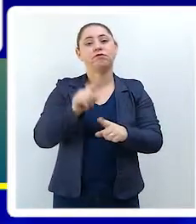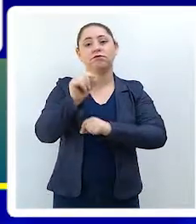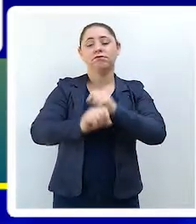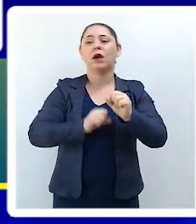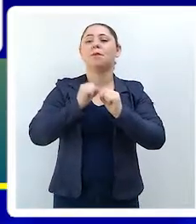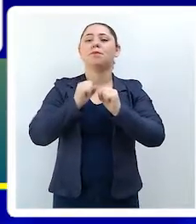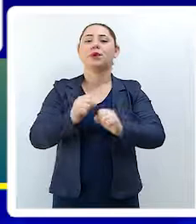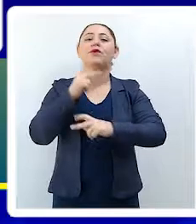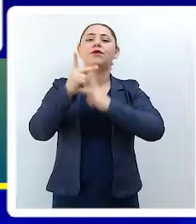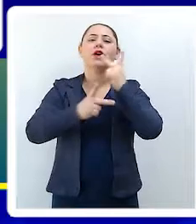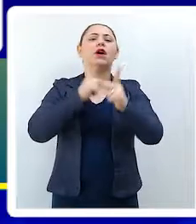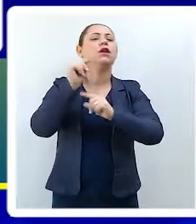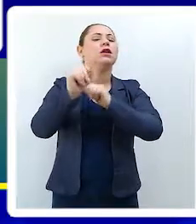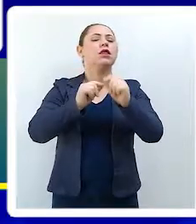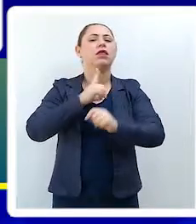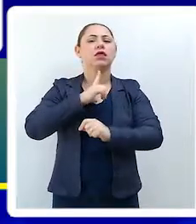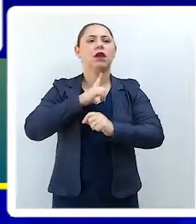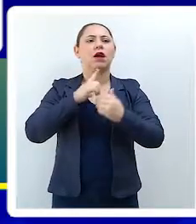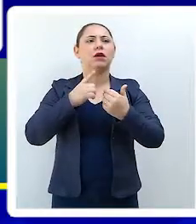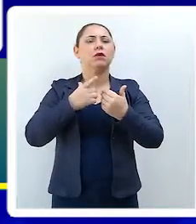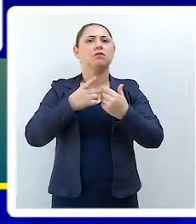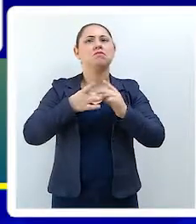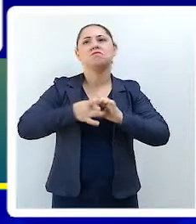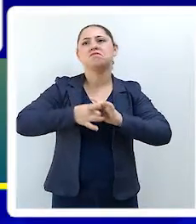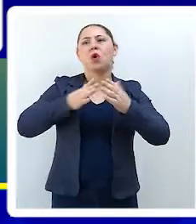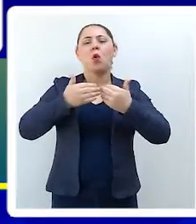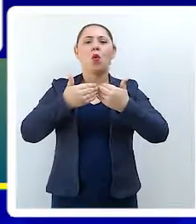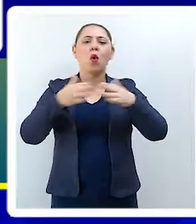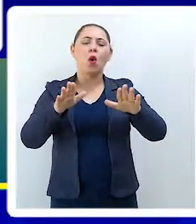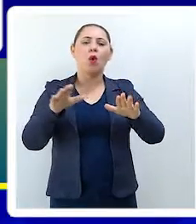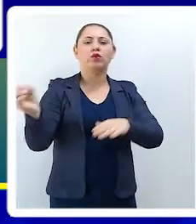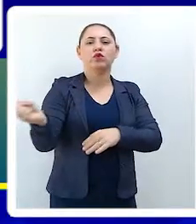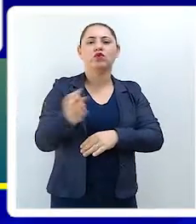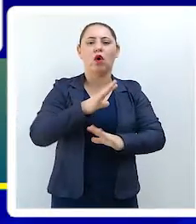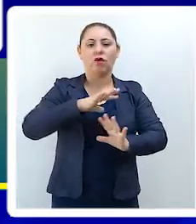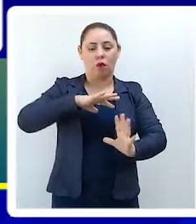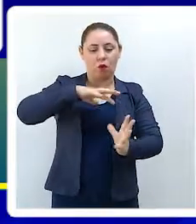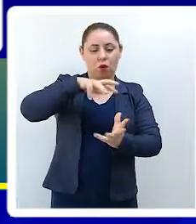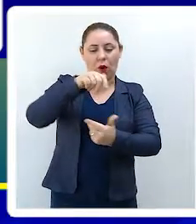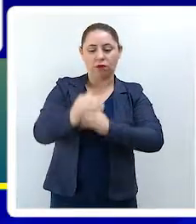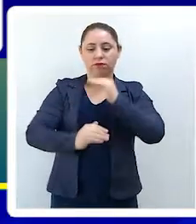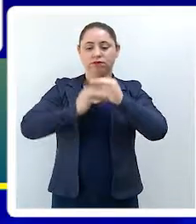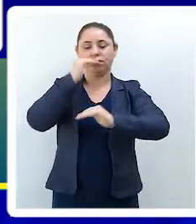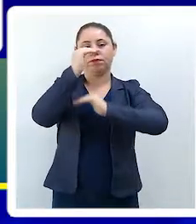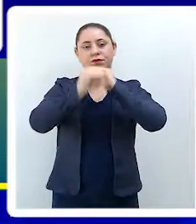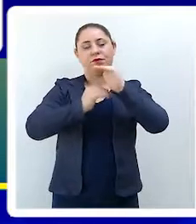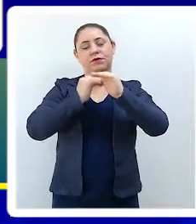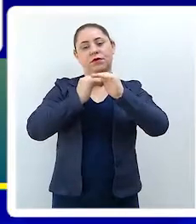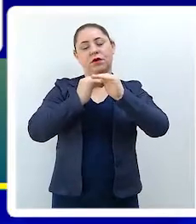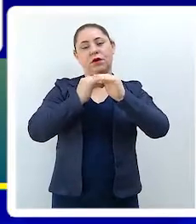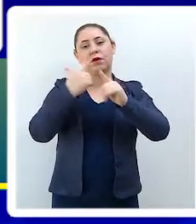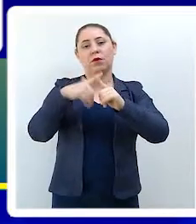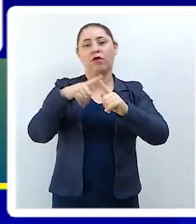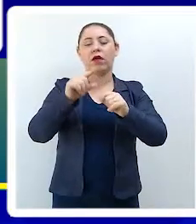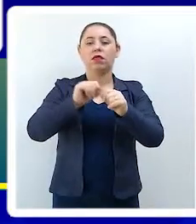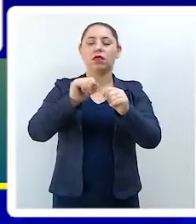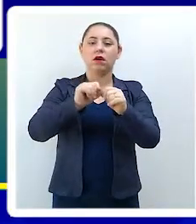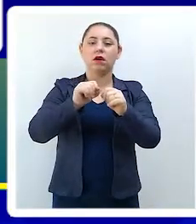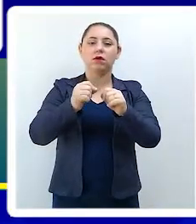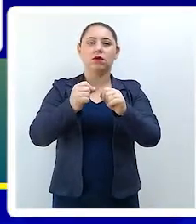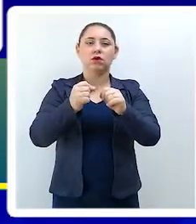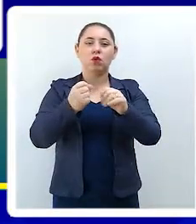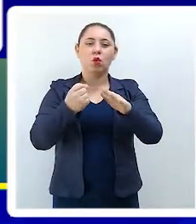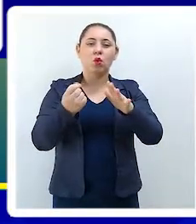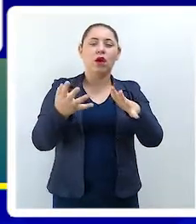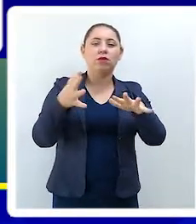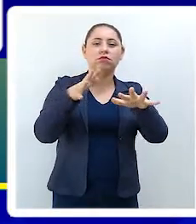nós podemos dizer que temos inaugurado uma nova fase no desenvolvimento dos países, uma fase que vai buscar